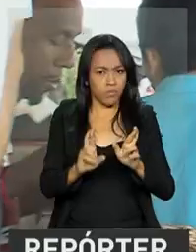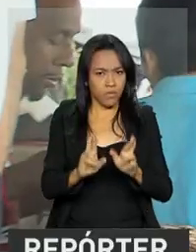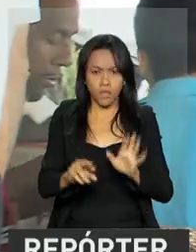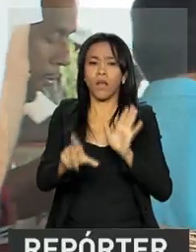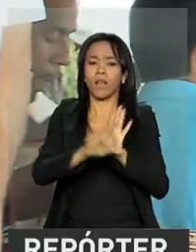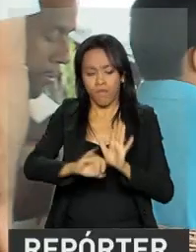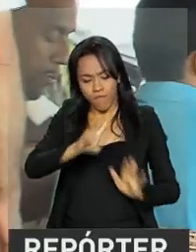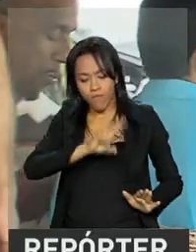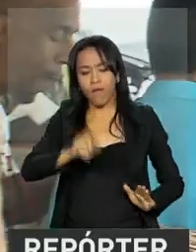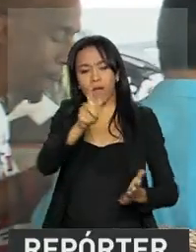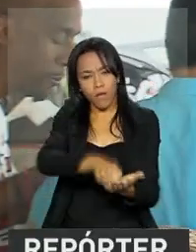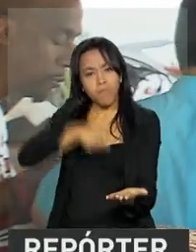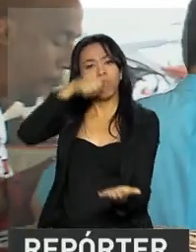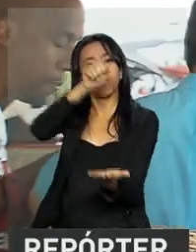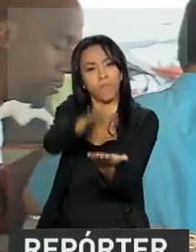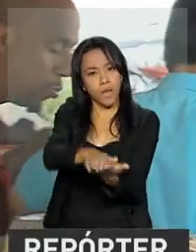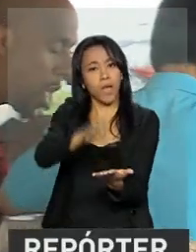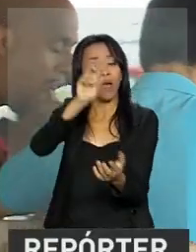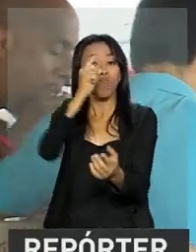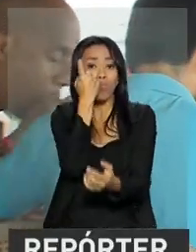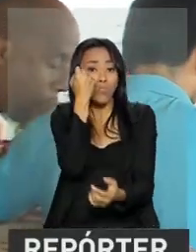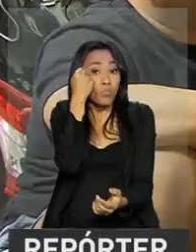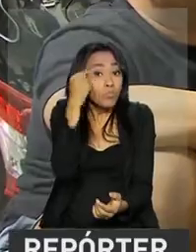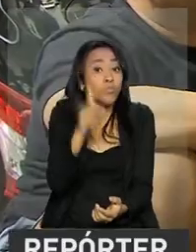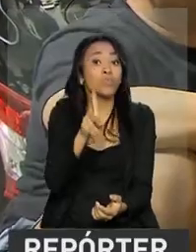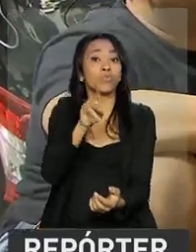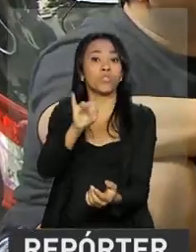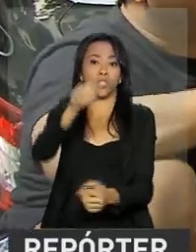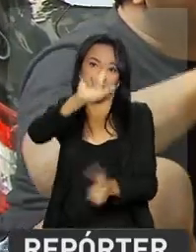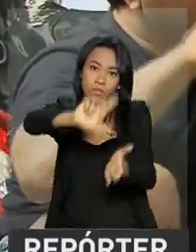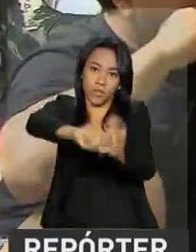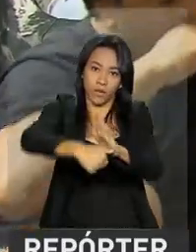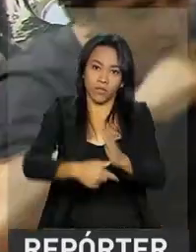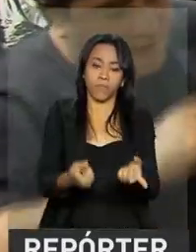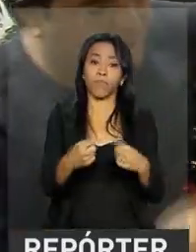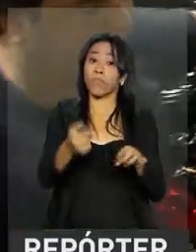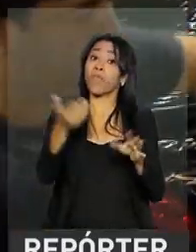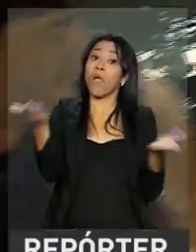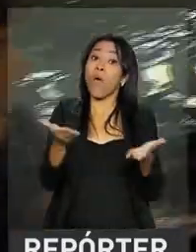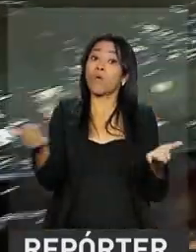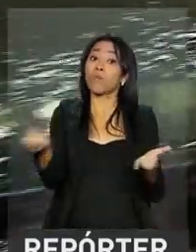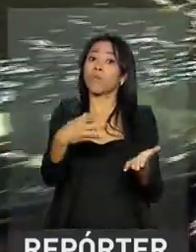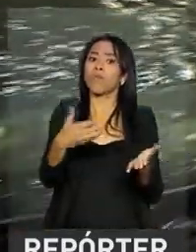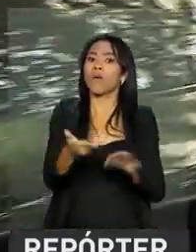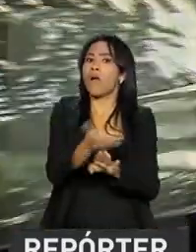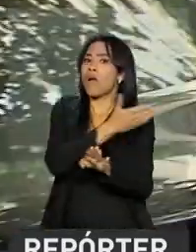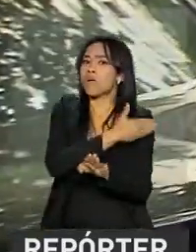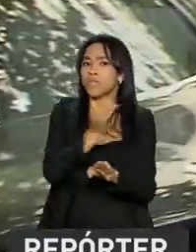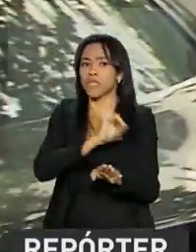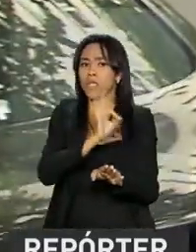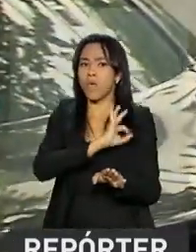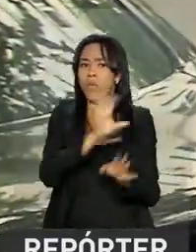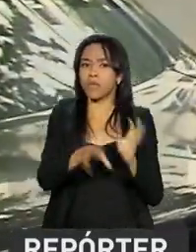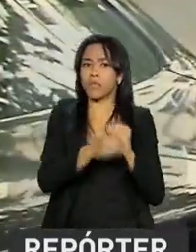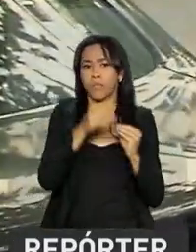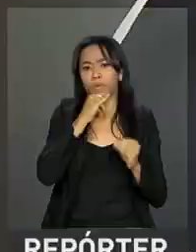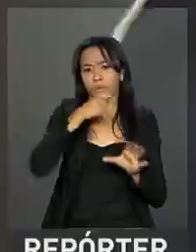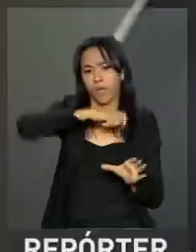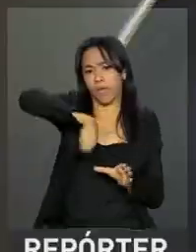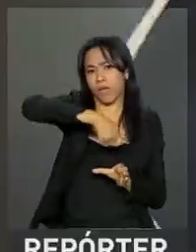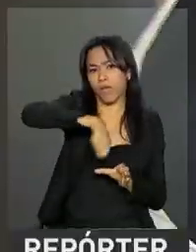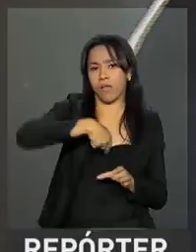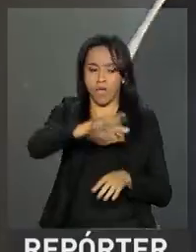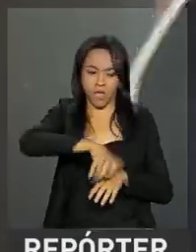que pagar multa por dia de atraso. Outra novidade da lei é que os funcionários que antes não recebiam gorjetas, como cozinheiro,